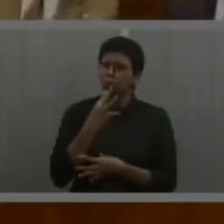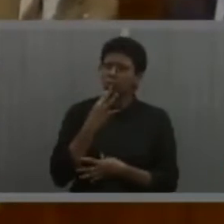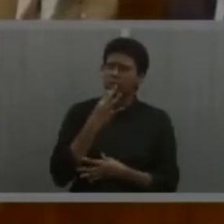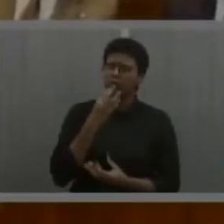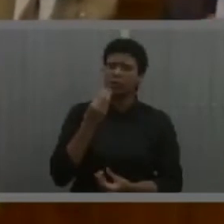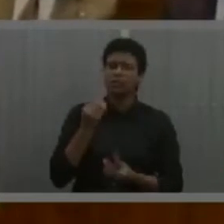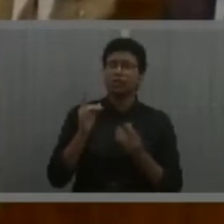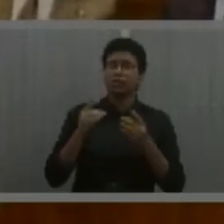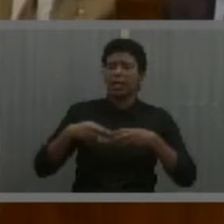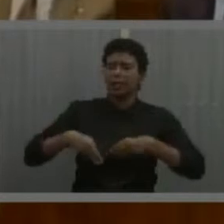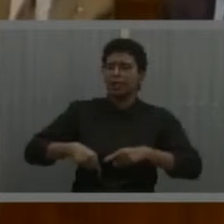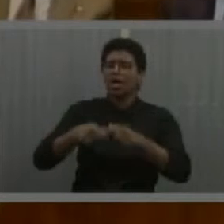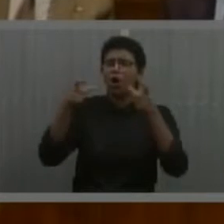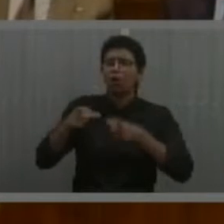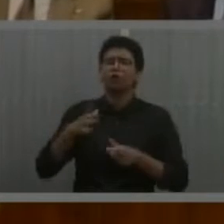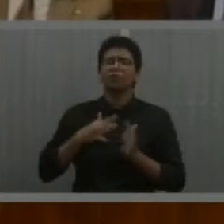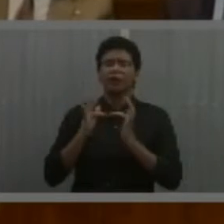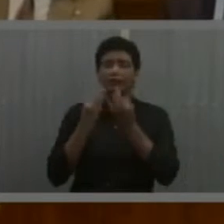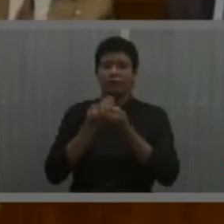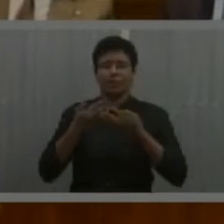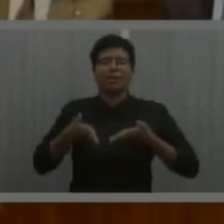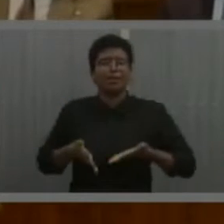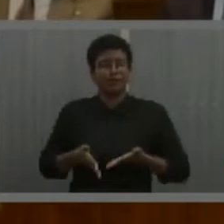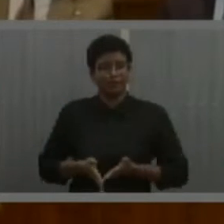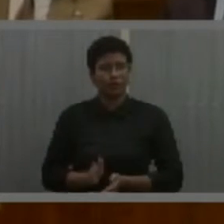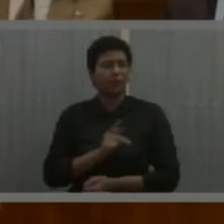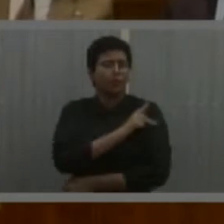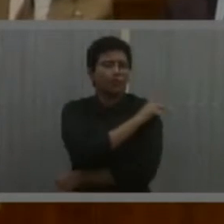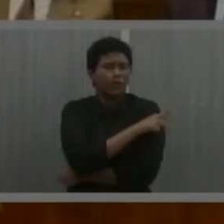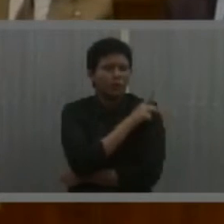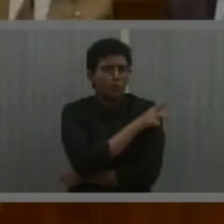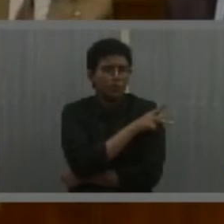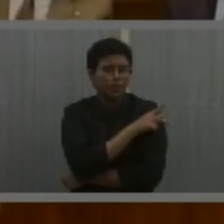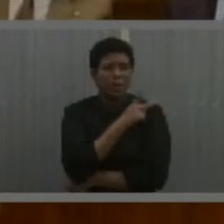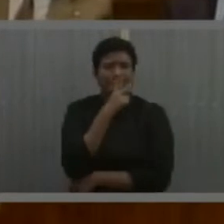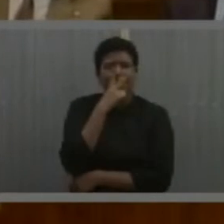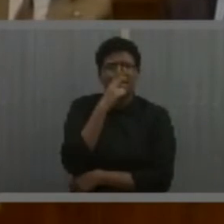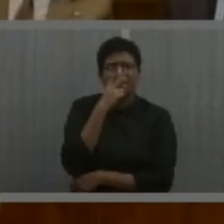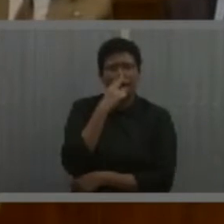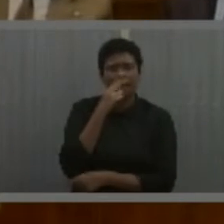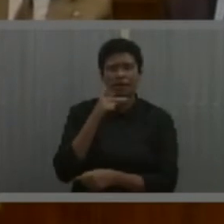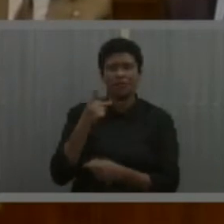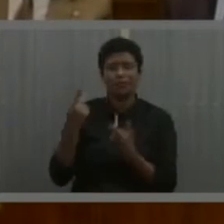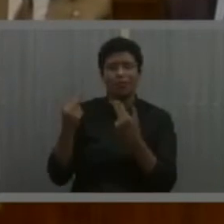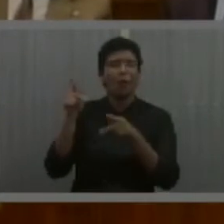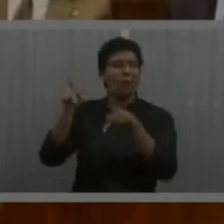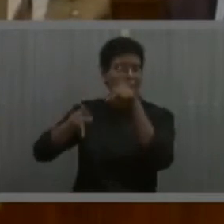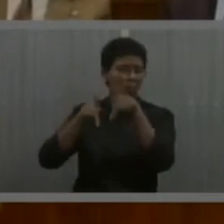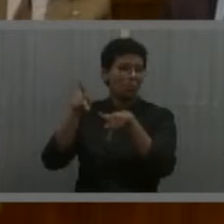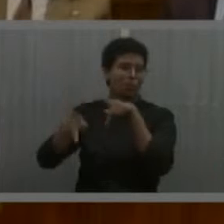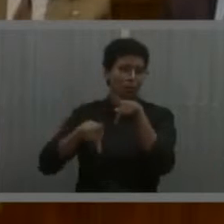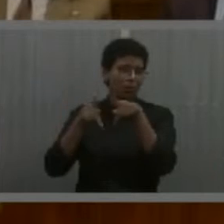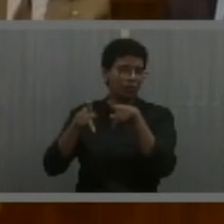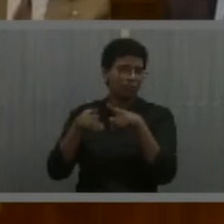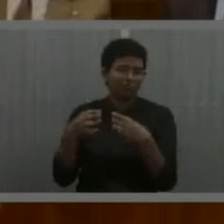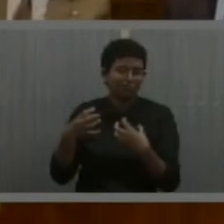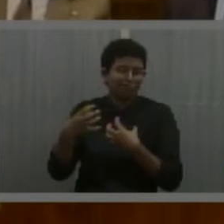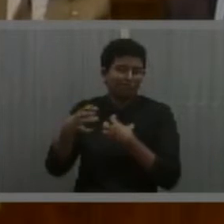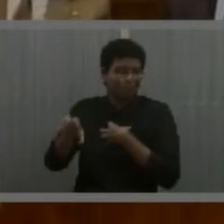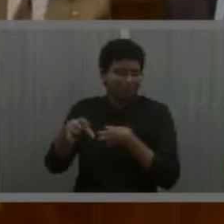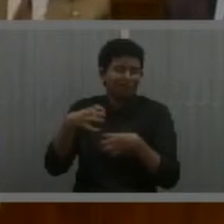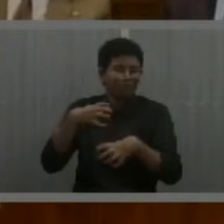de meus ancestrais nesse Piauí, de clima tão parecido com o seu povo, acolhedor